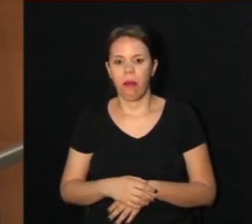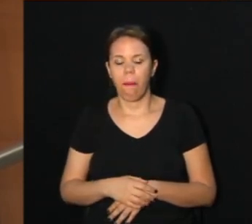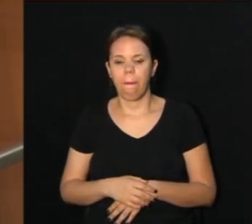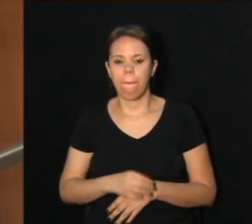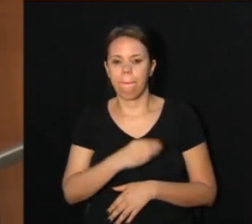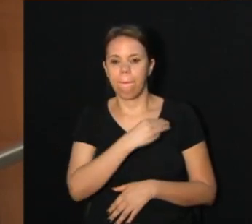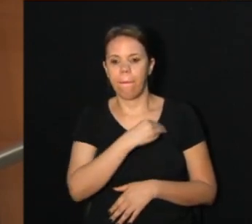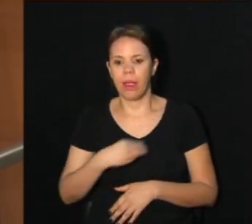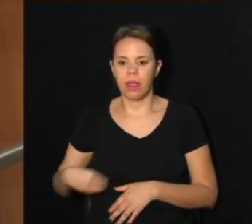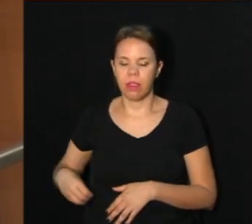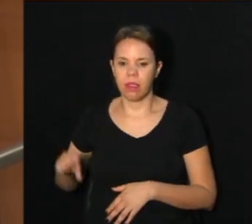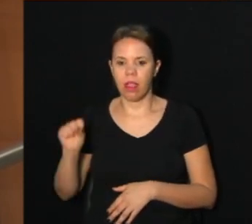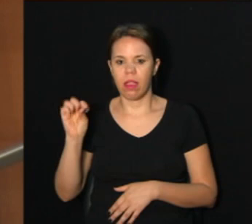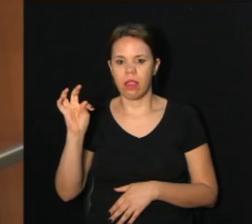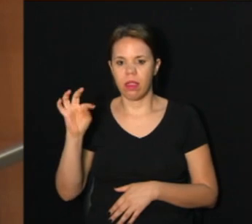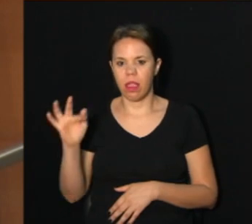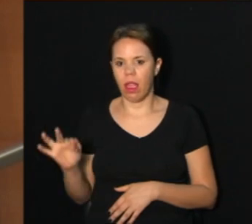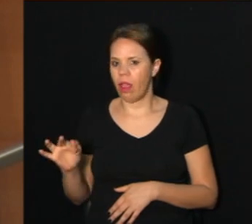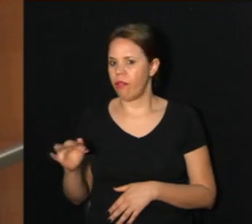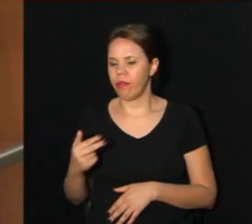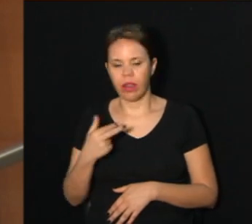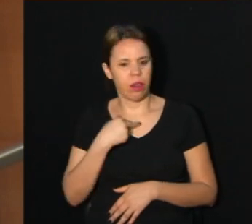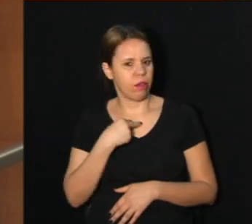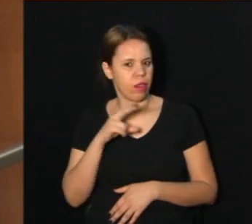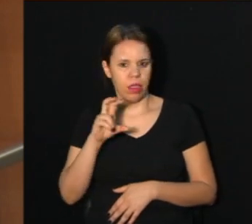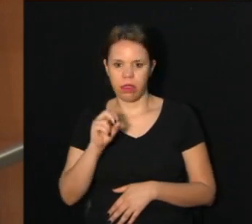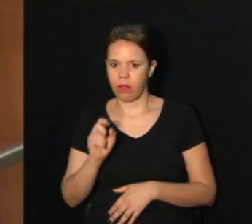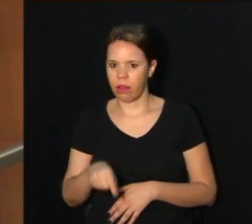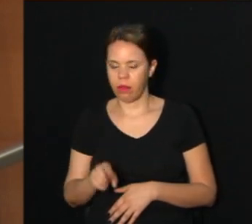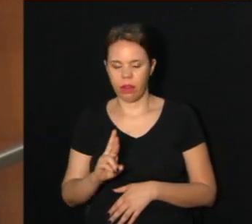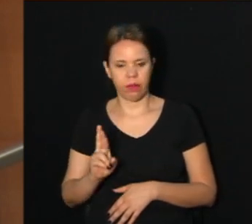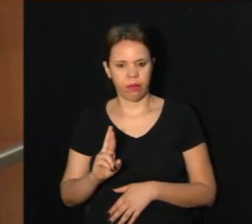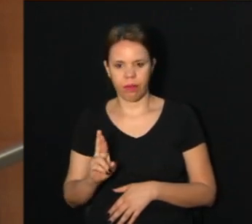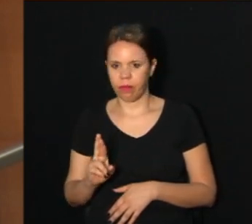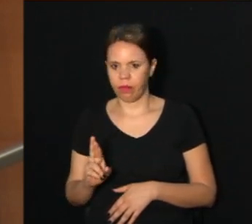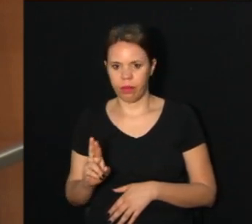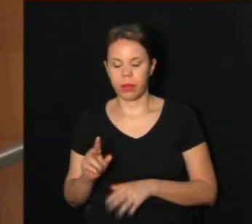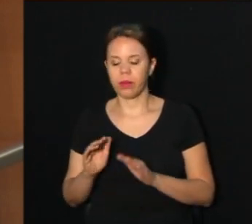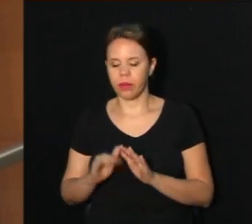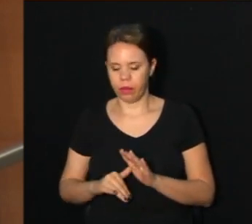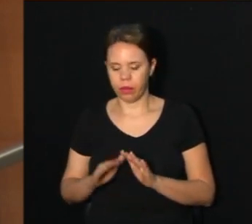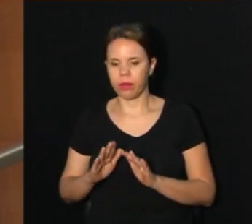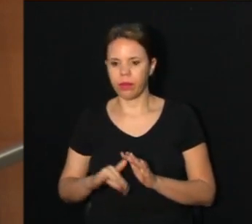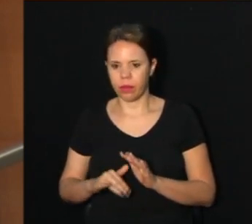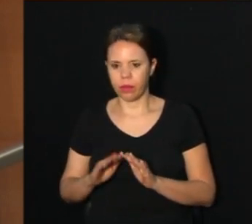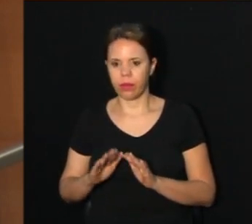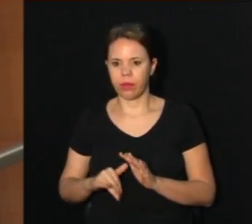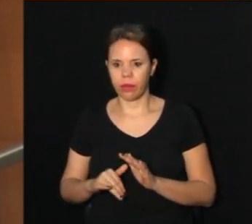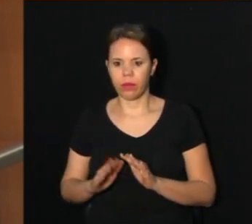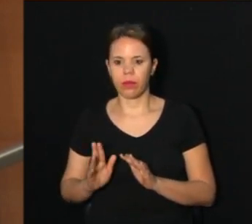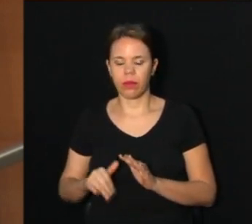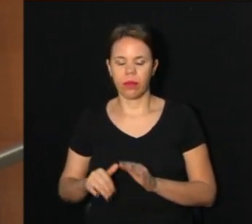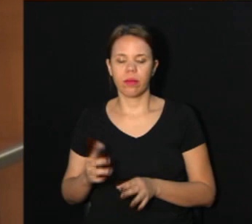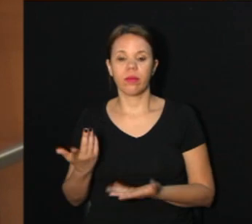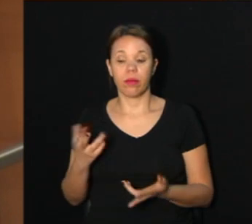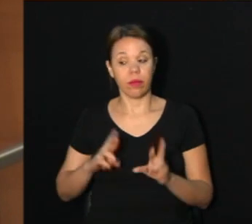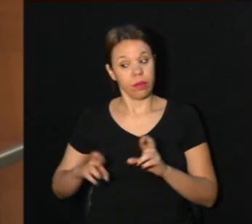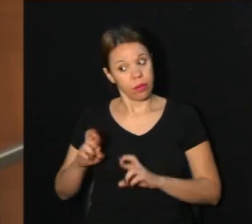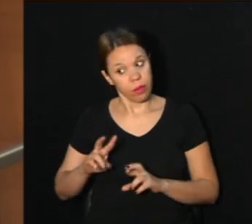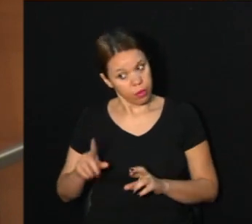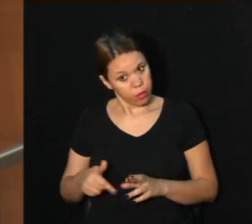STF. Não dá 50 mil. Não dá 50 mil, dá menos. Então, nós precisamos averiguar